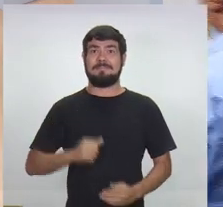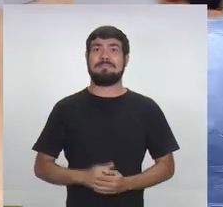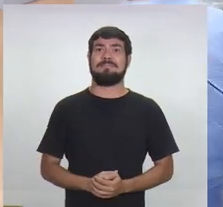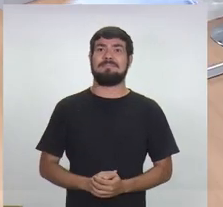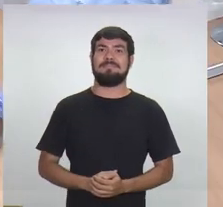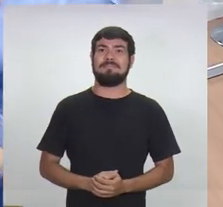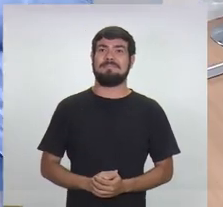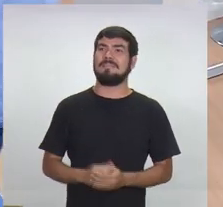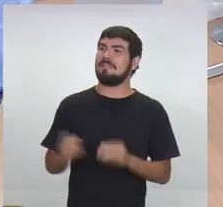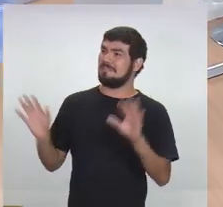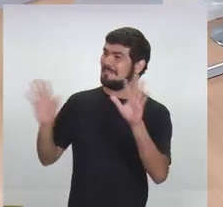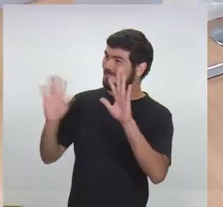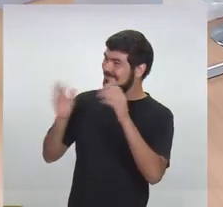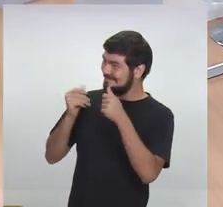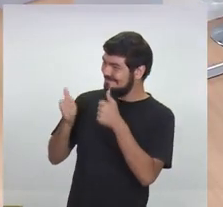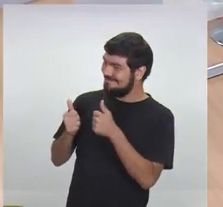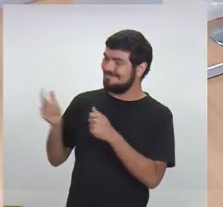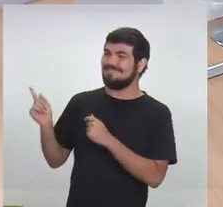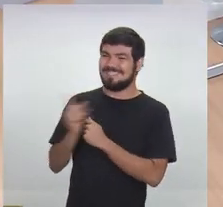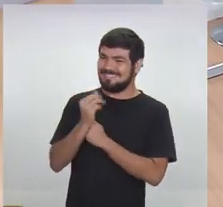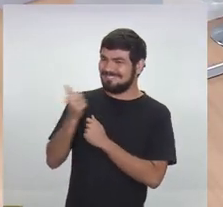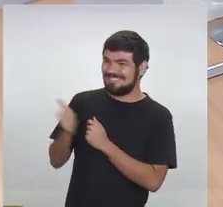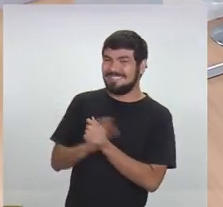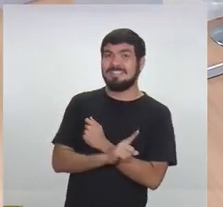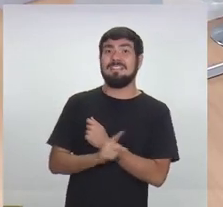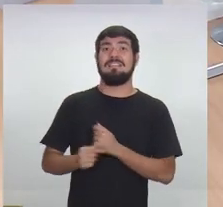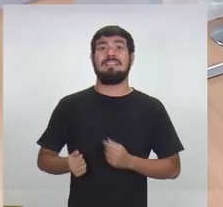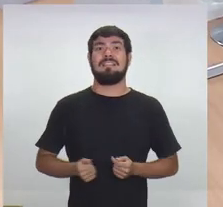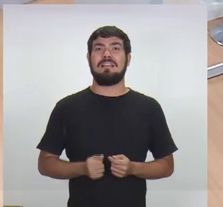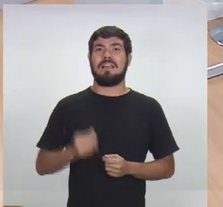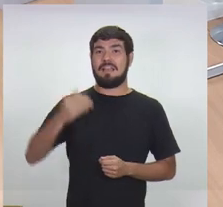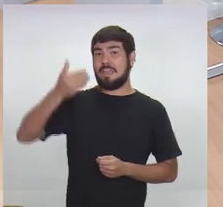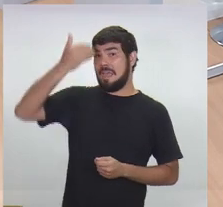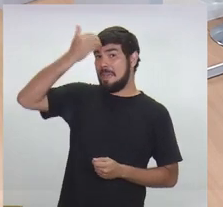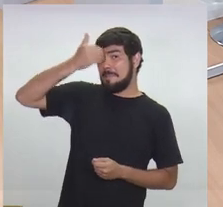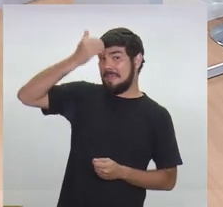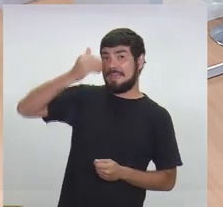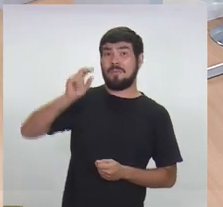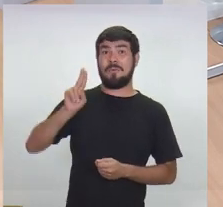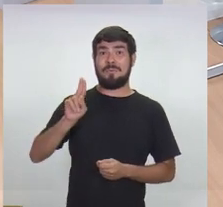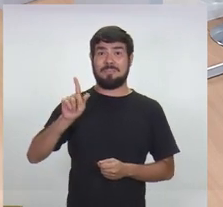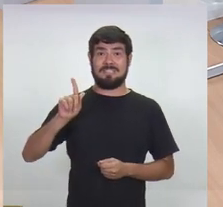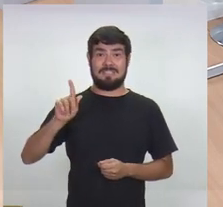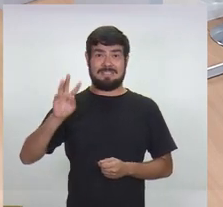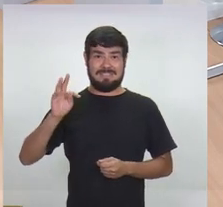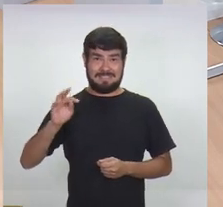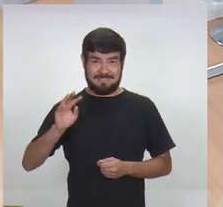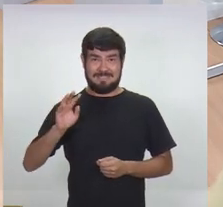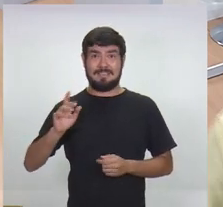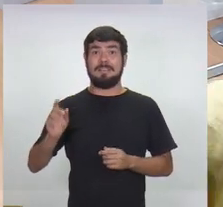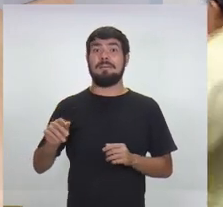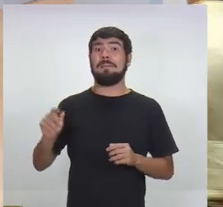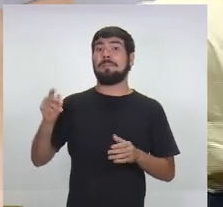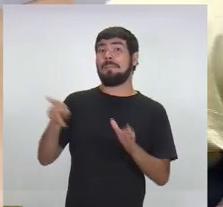está tudo bem o gt do pessoal